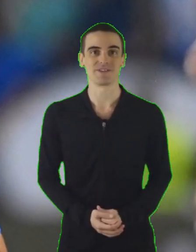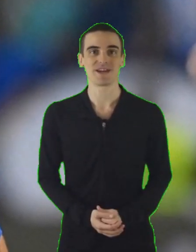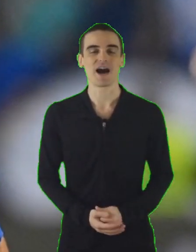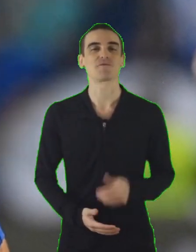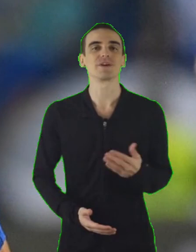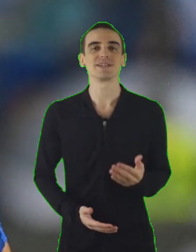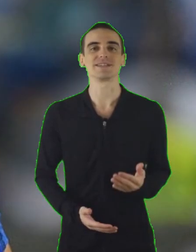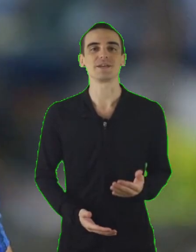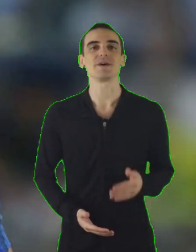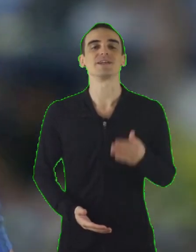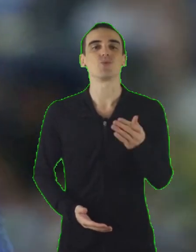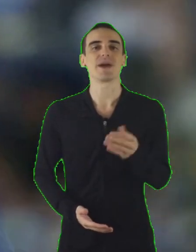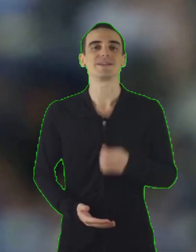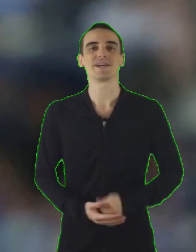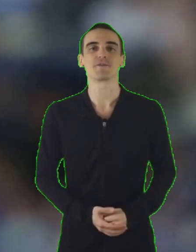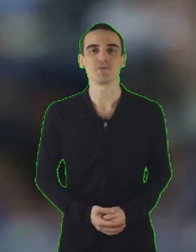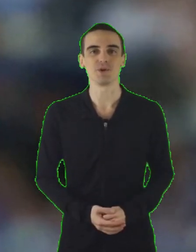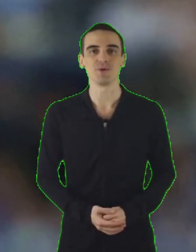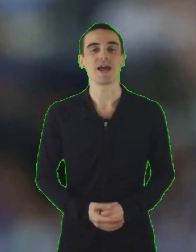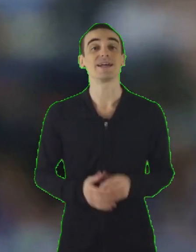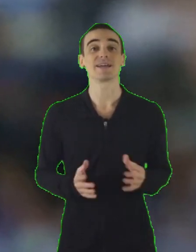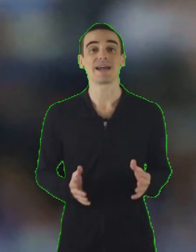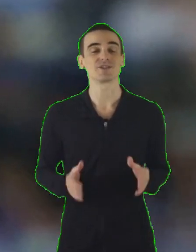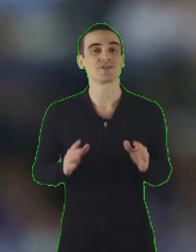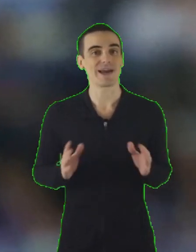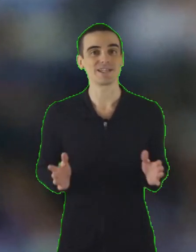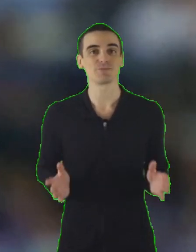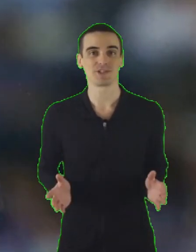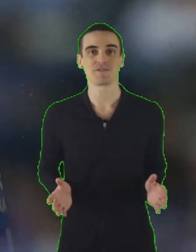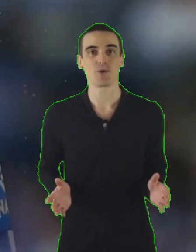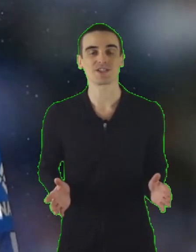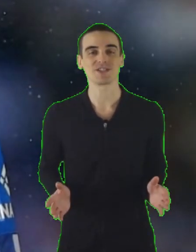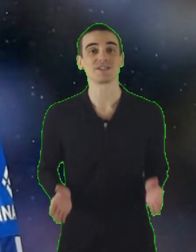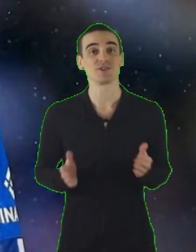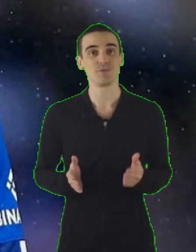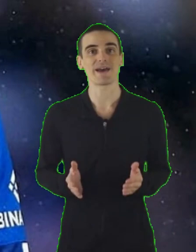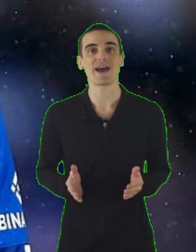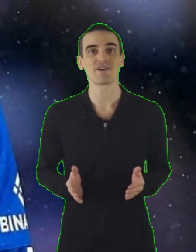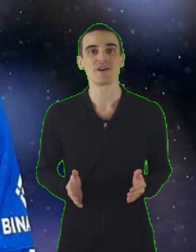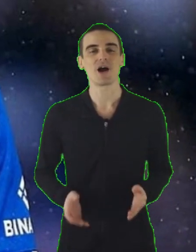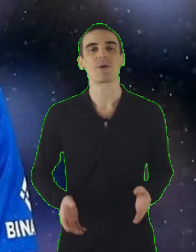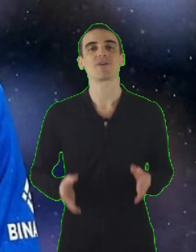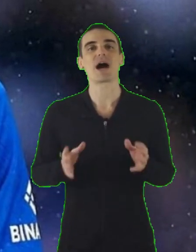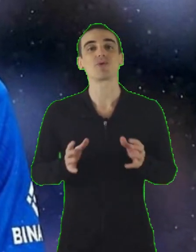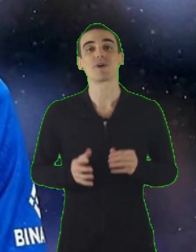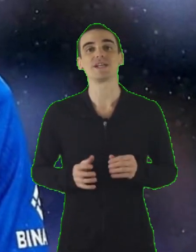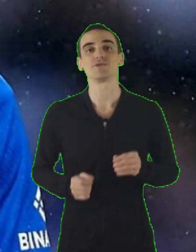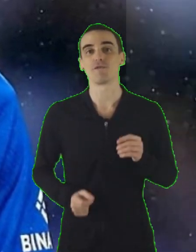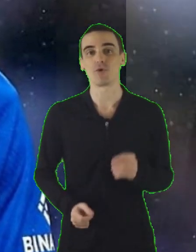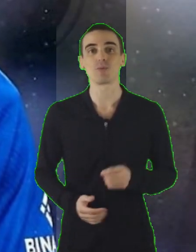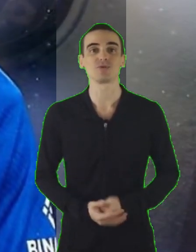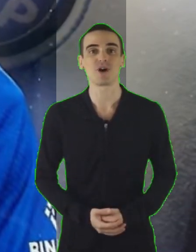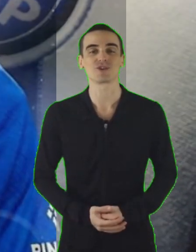para o Cruzeiro giraria em torno dos 10 milhões de euros, valor próximo pago pelo Porto ao Palmeiras no ato da compra de Verón, 10,2 milhões de